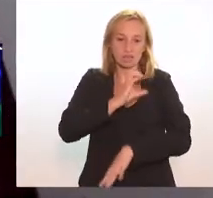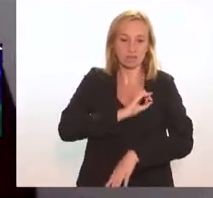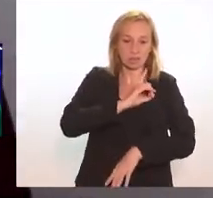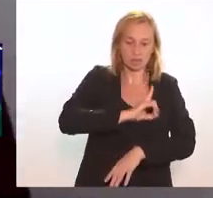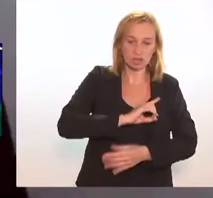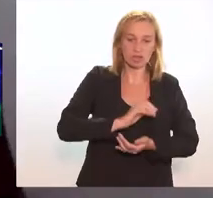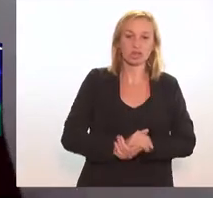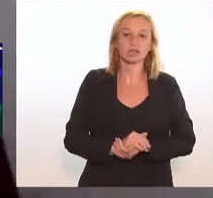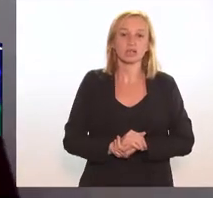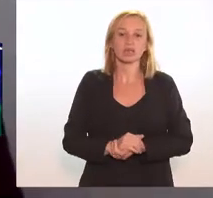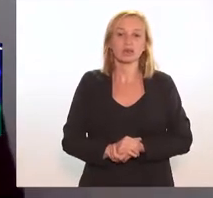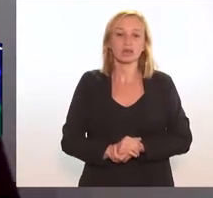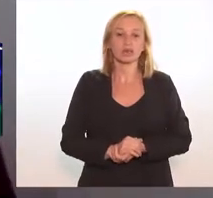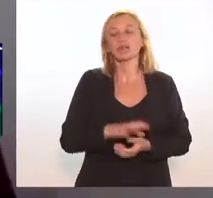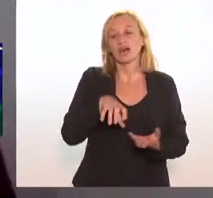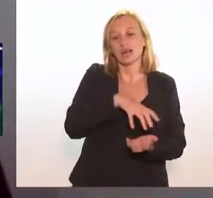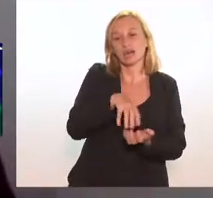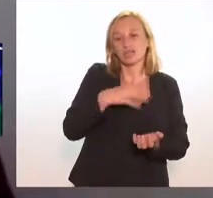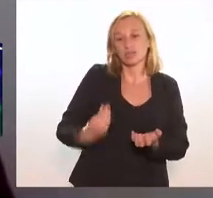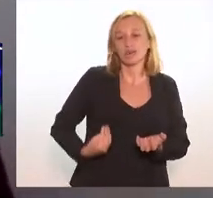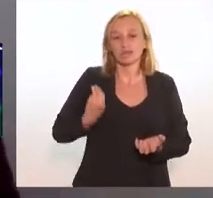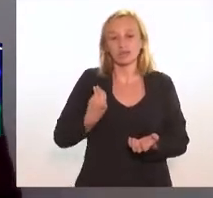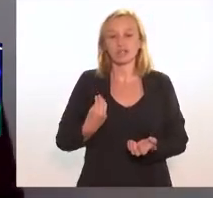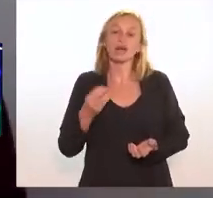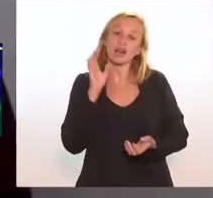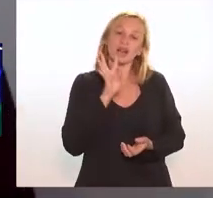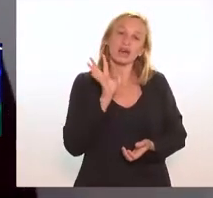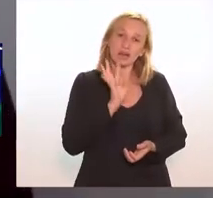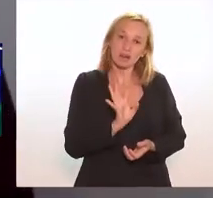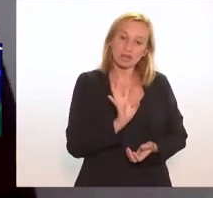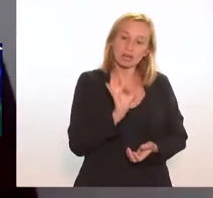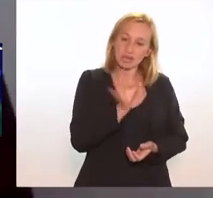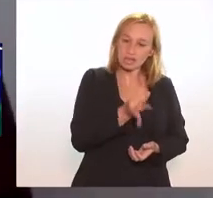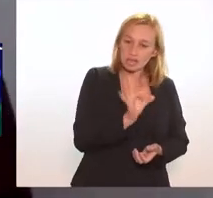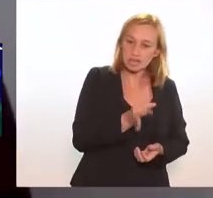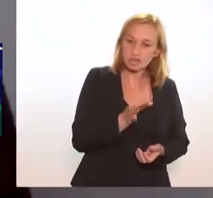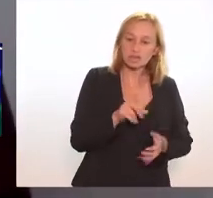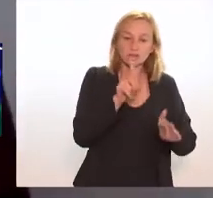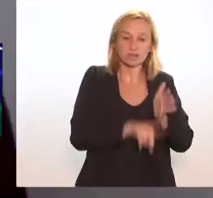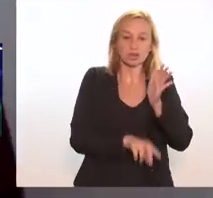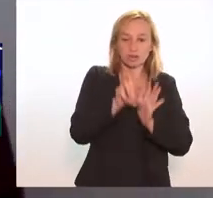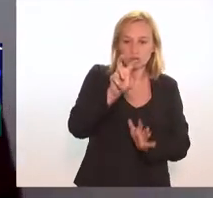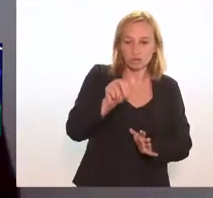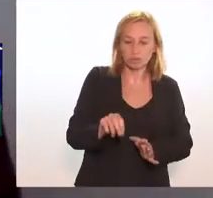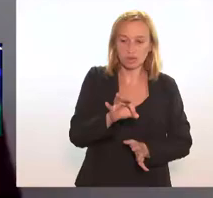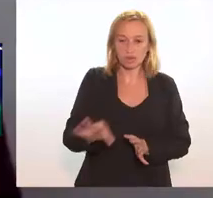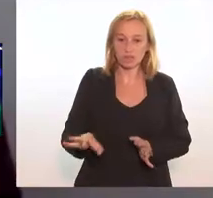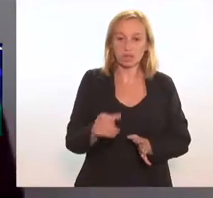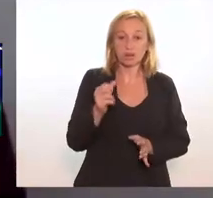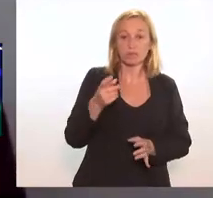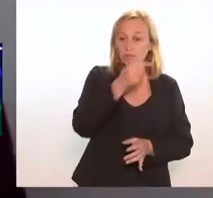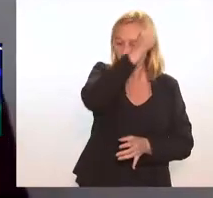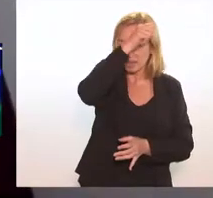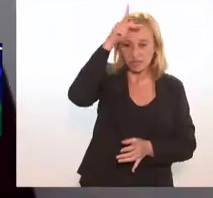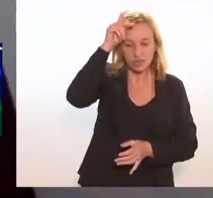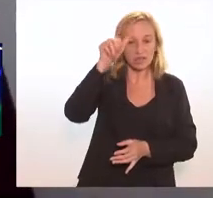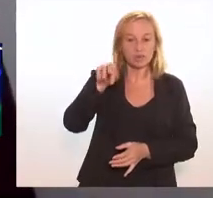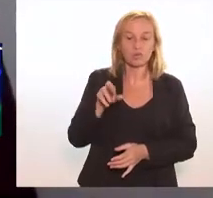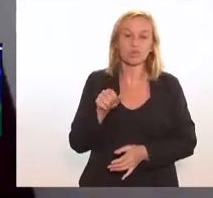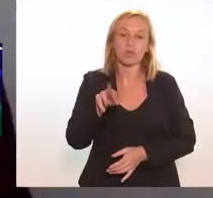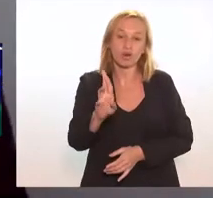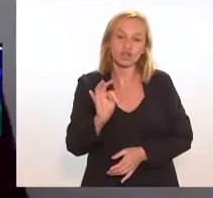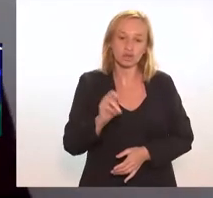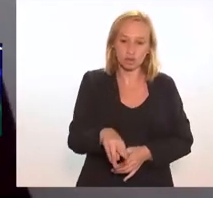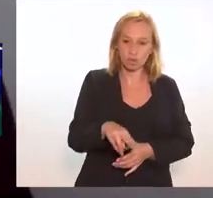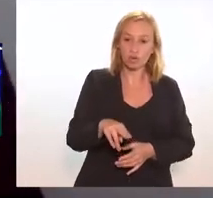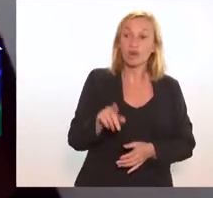Caxias. A greve pela vida foi um mecanismo legal e o desconto de 50%, prefeito Washington Reis, é ilegal,